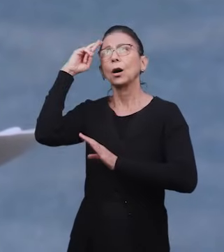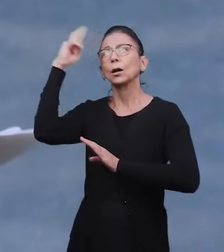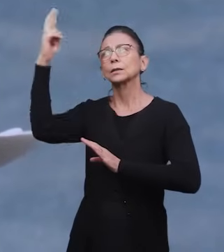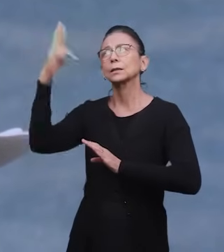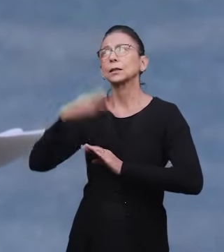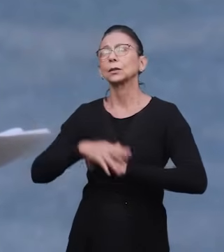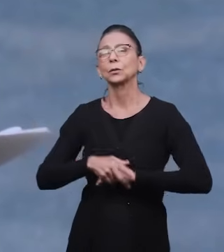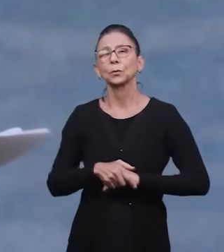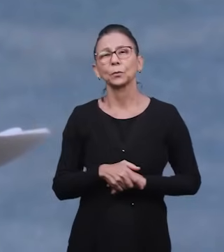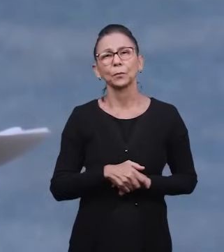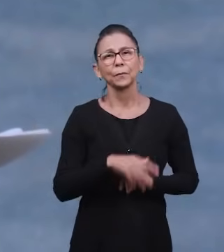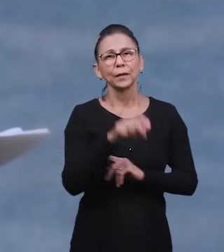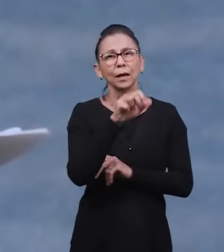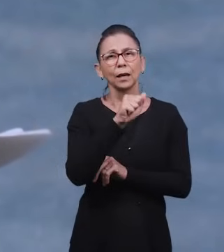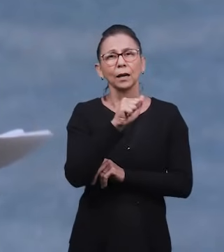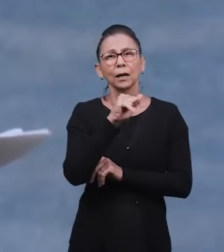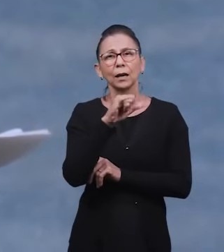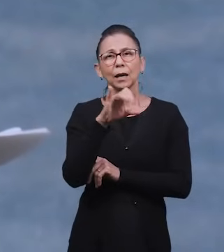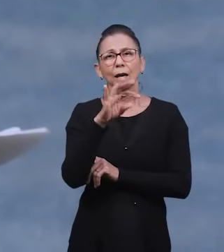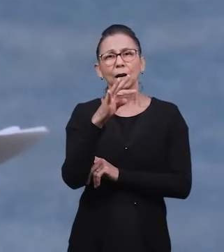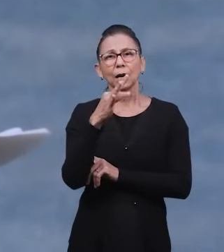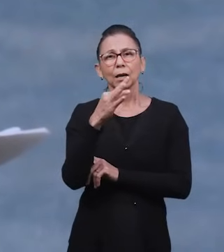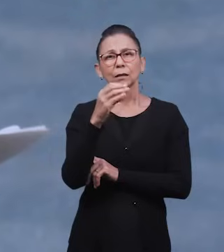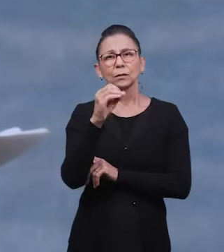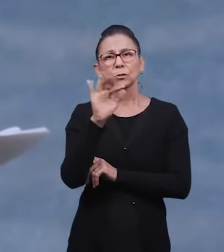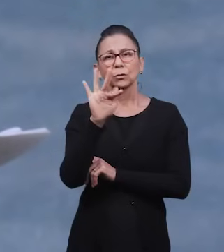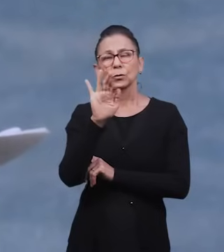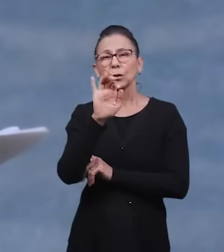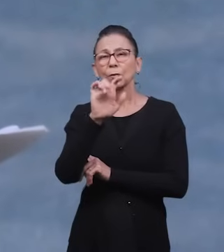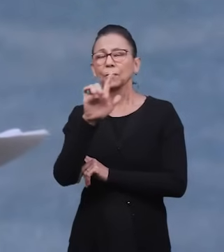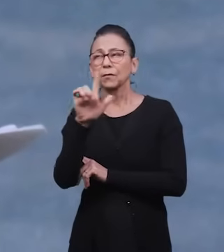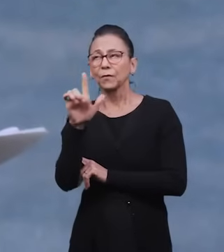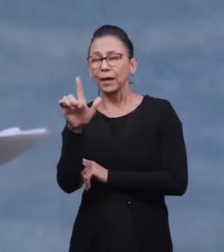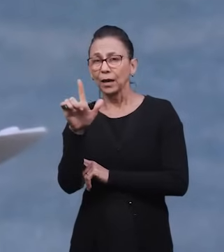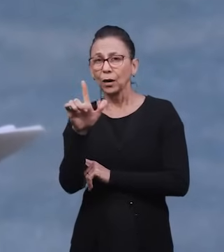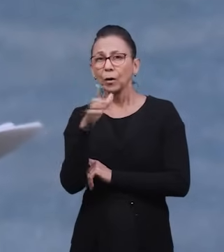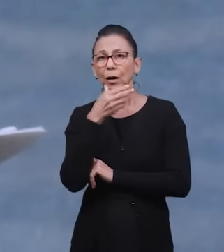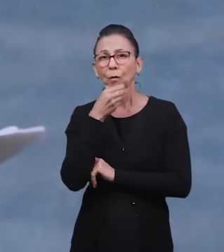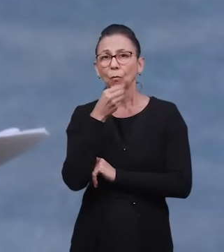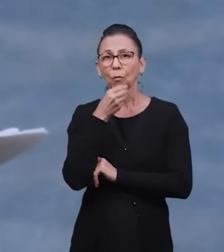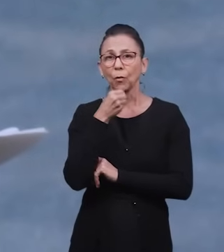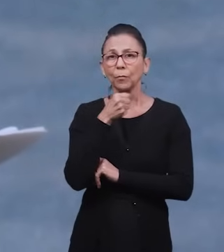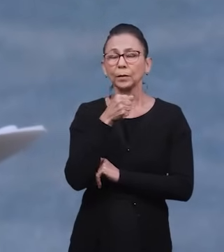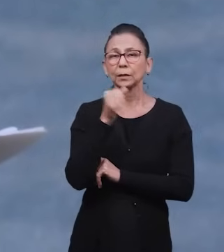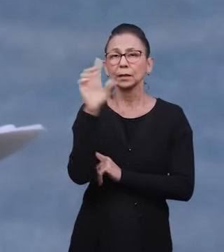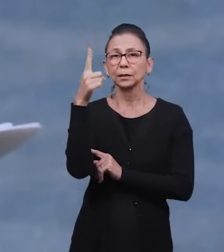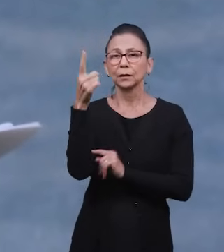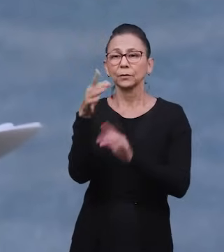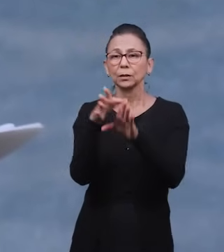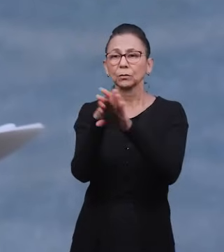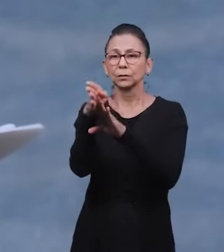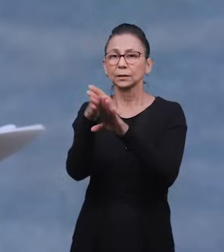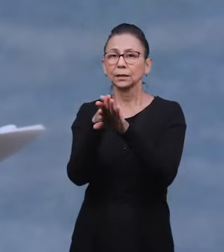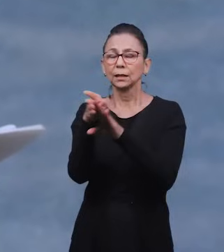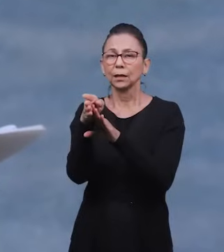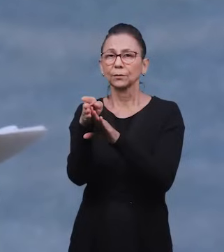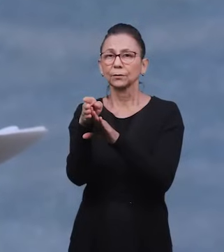Aitofel. Aitofel era conselheiro de Davi e que agora estava aconselhando Absalão contra